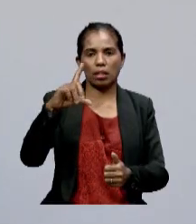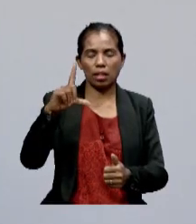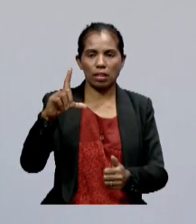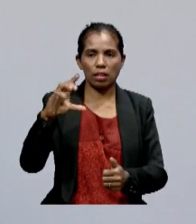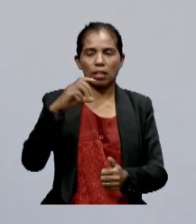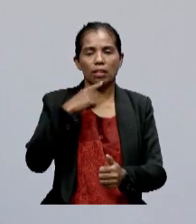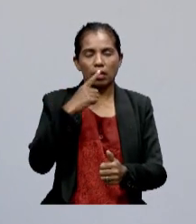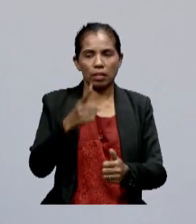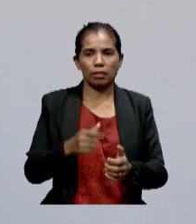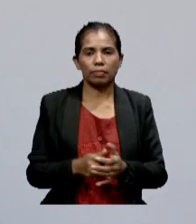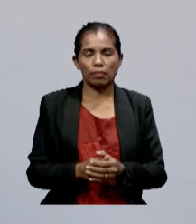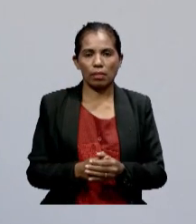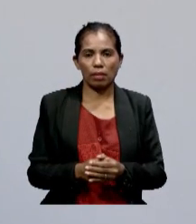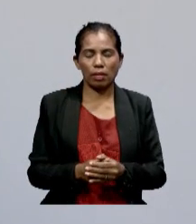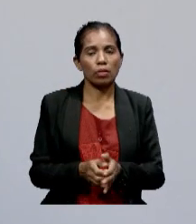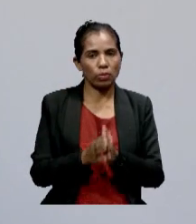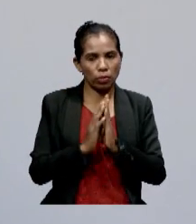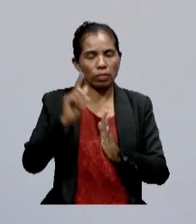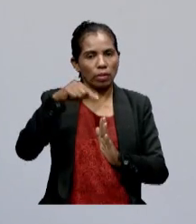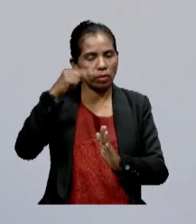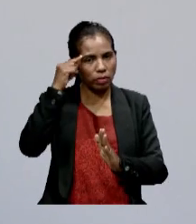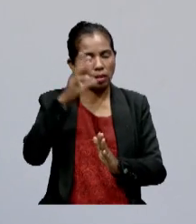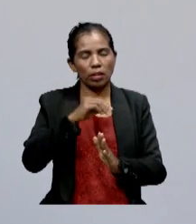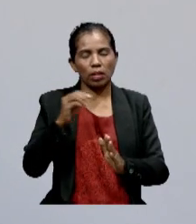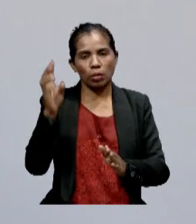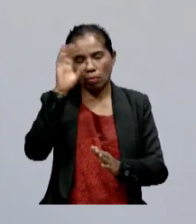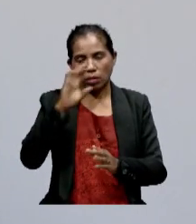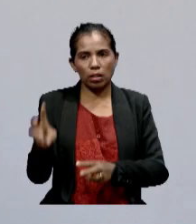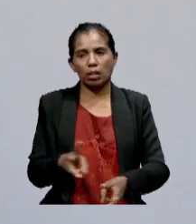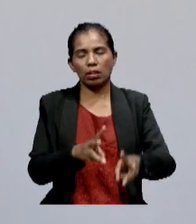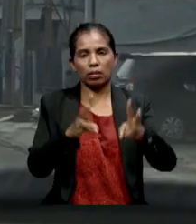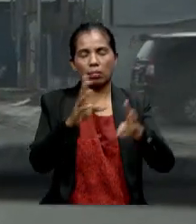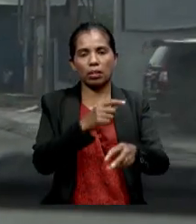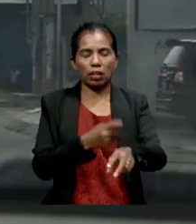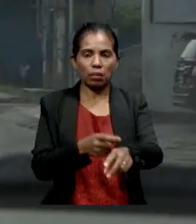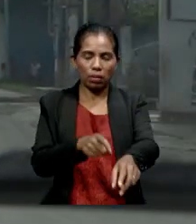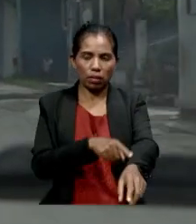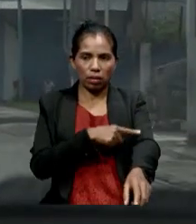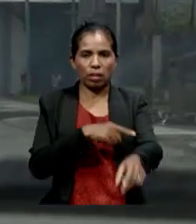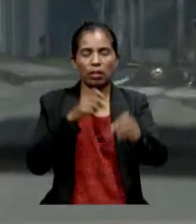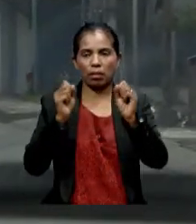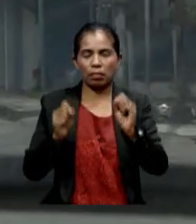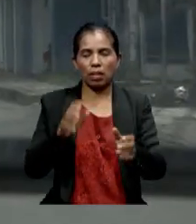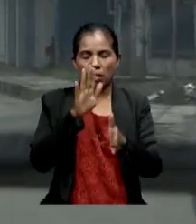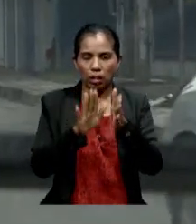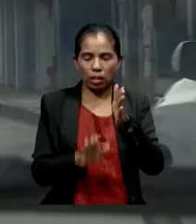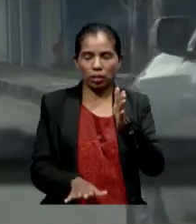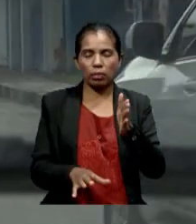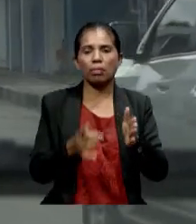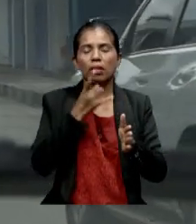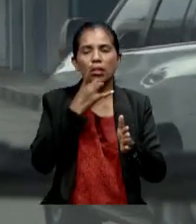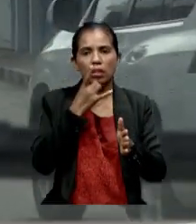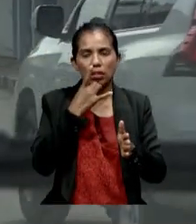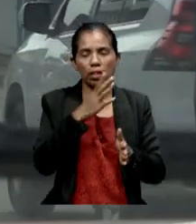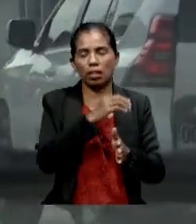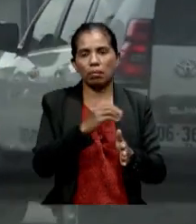Timor-Leste, Kathleen Gonçalves, o seu governo, a tubuca da Lan Seluk, a longo prazo, não é bem reduz custo para tarifário